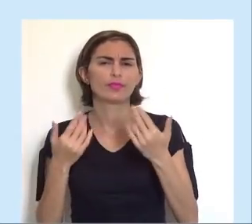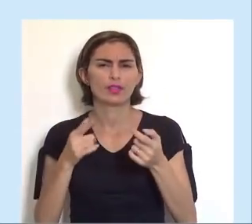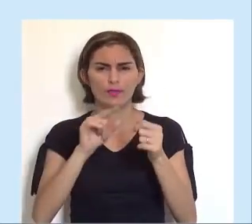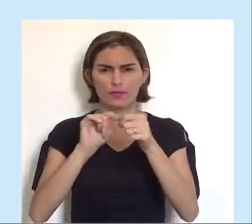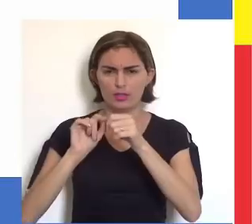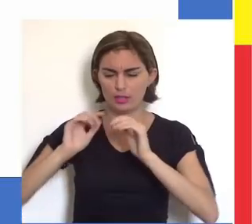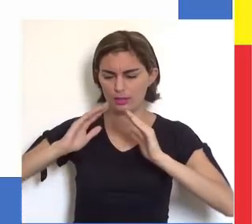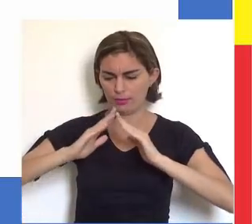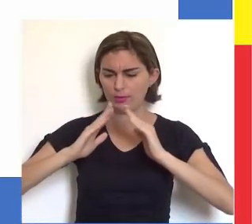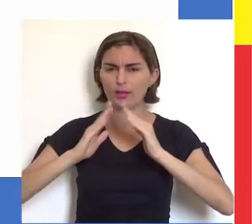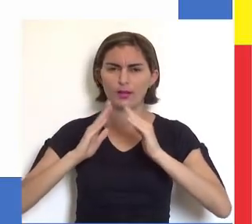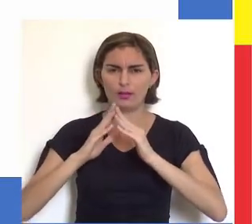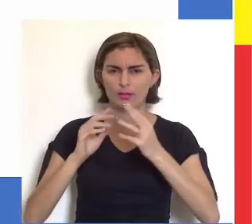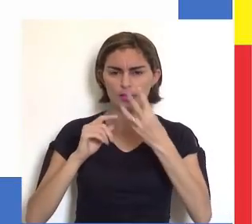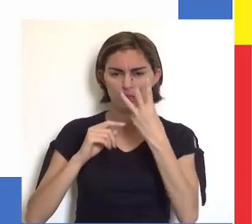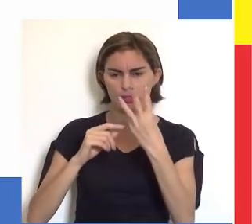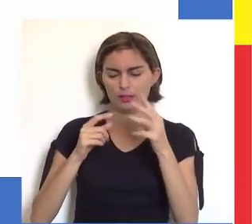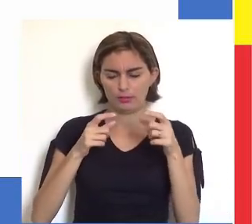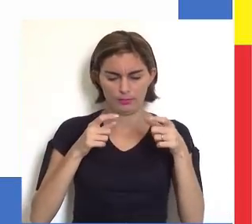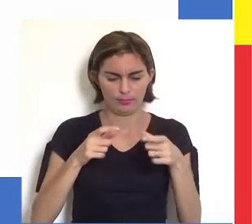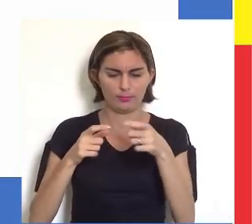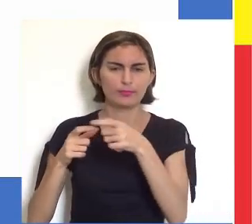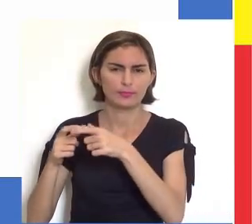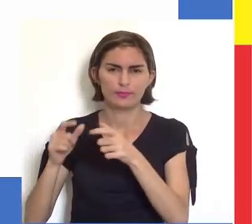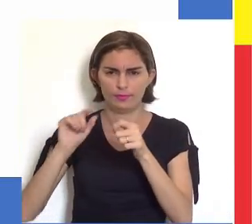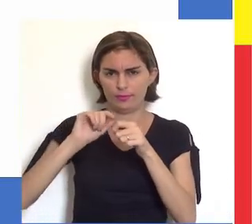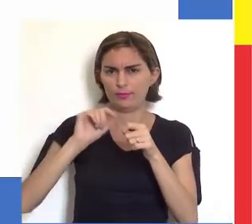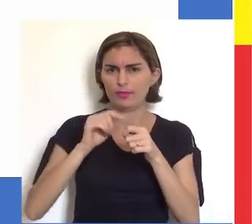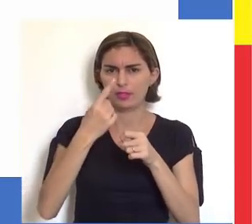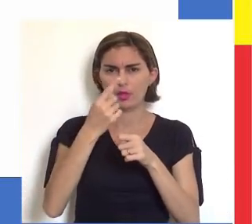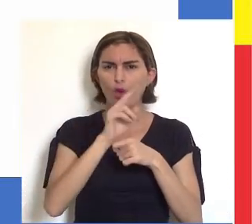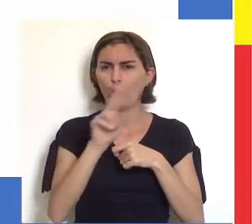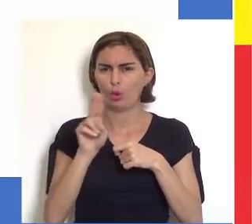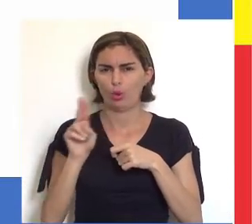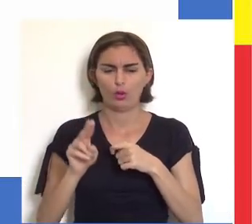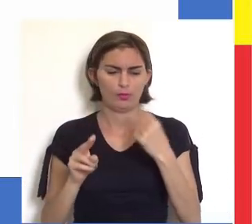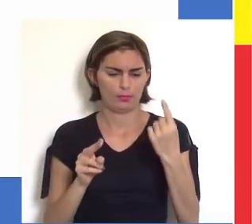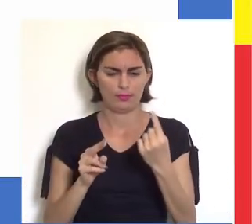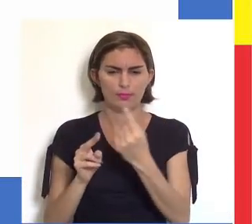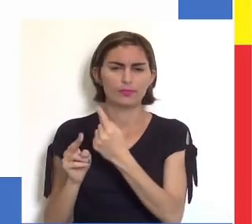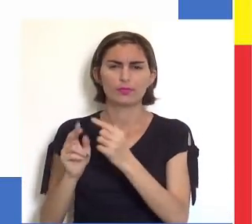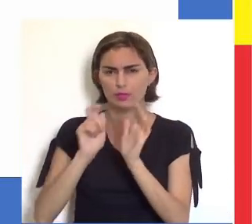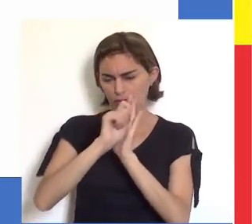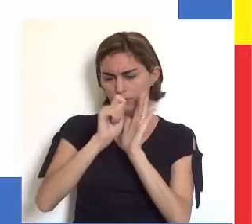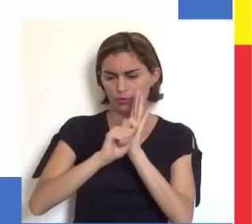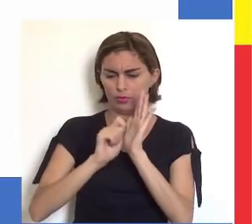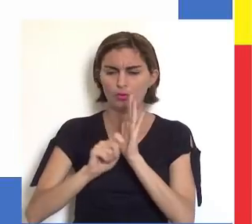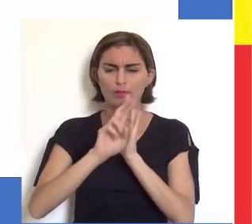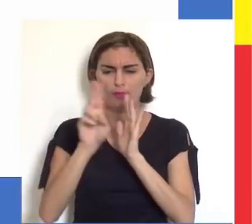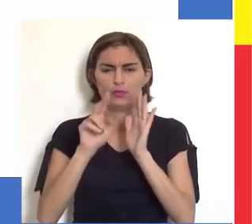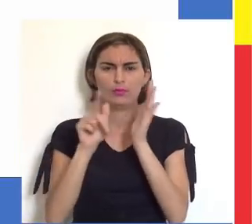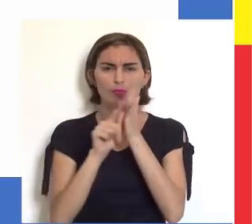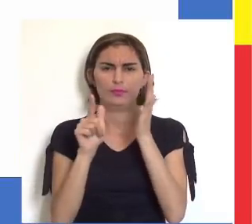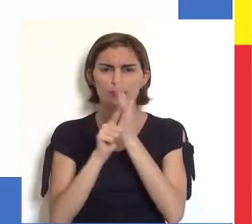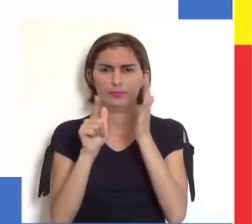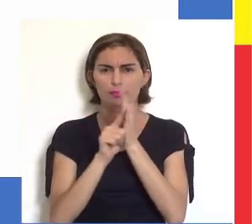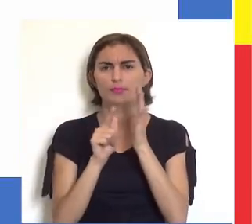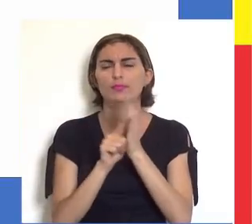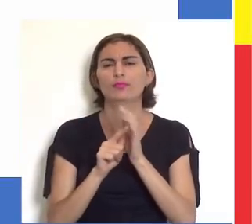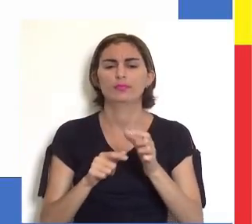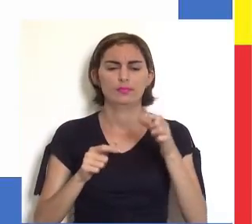aí em casa, vai procurar 3 potinhos e vai colocar um nome para cada potinho. Escreve um nome no papel e coloca lá no